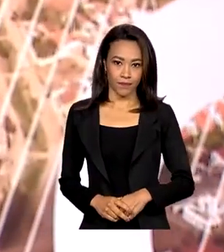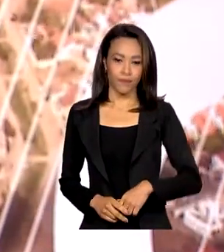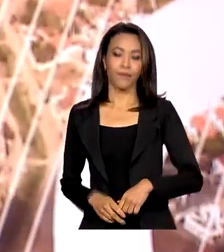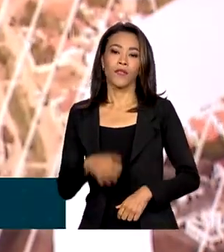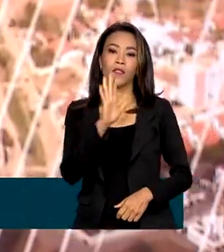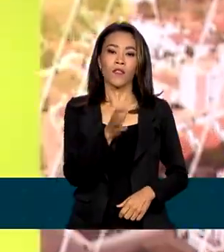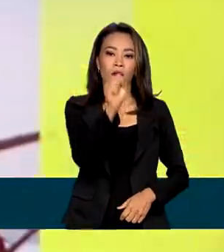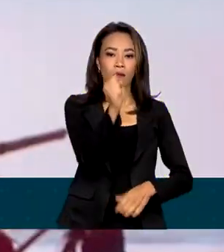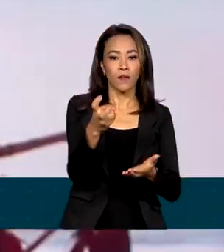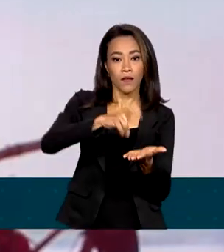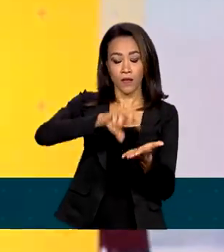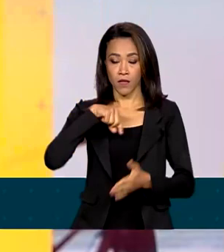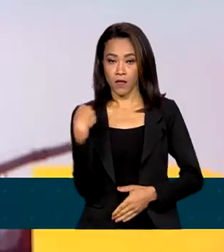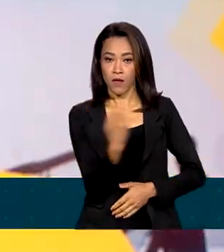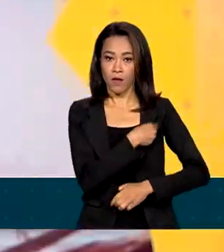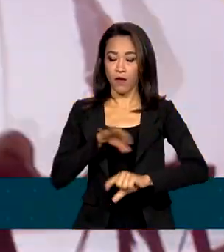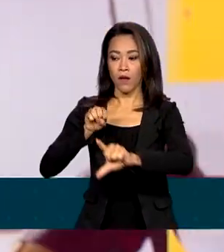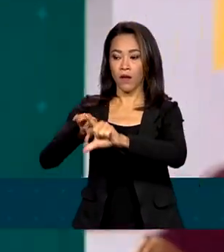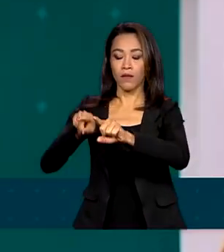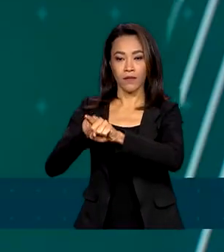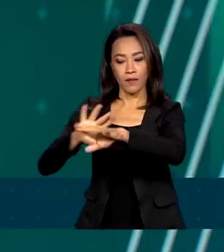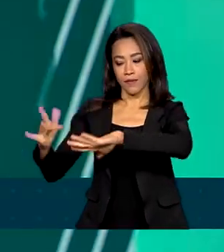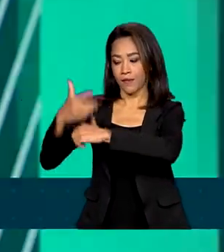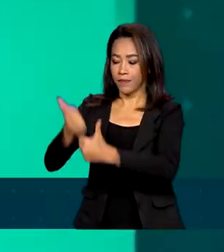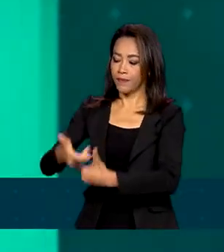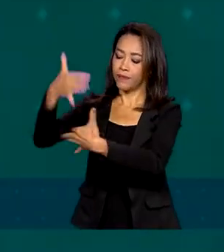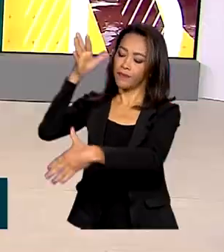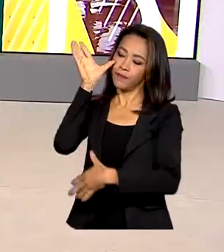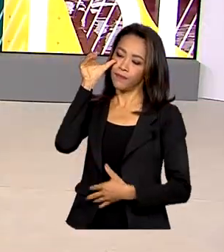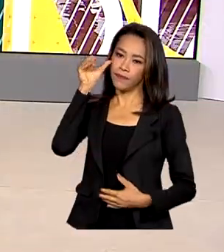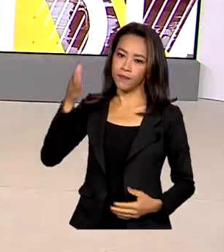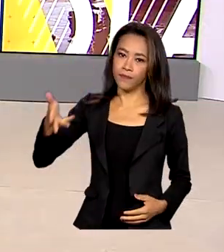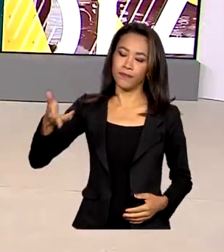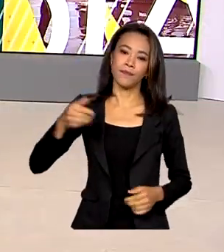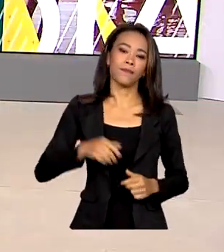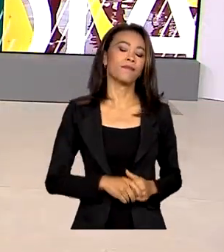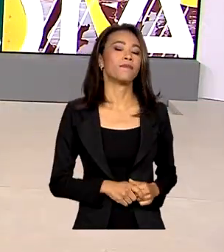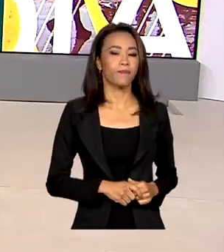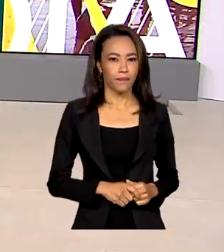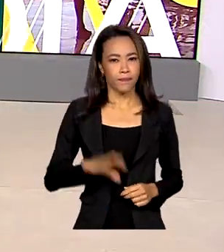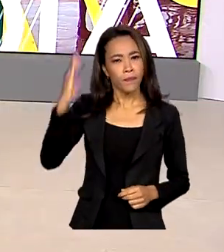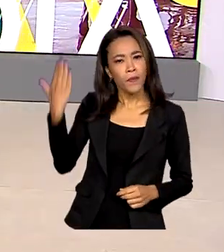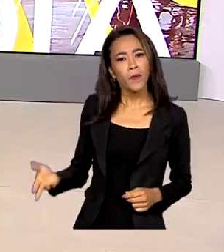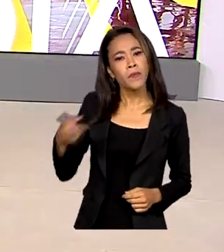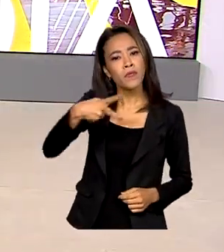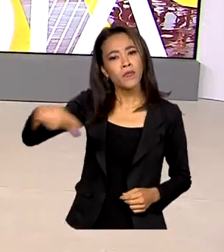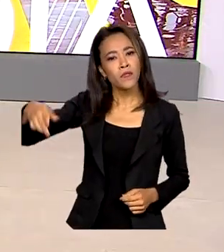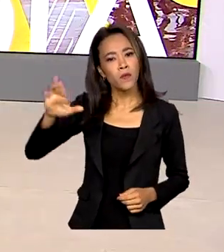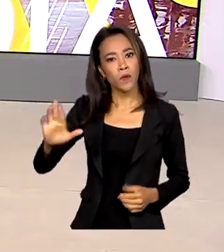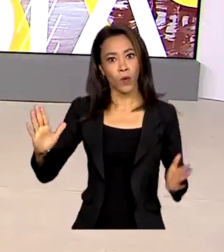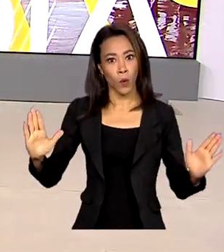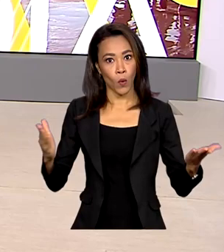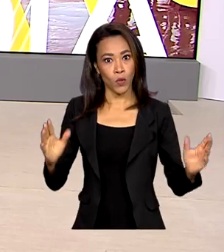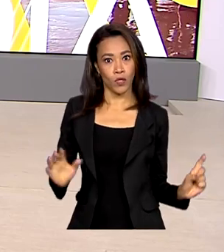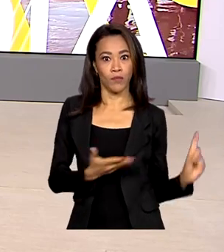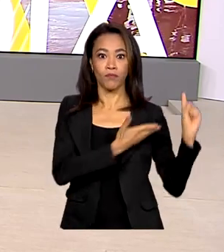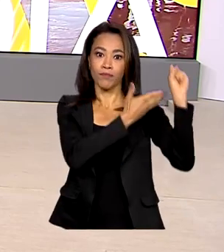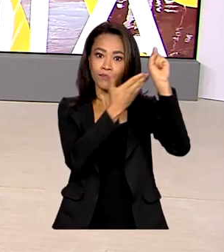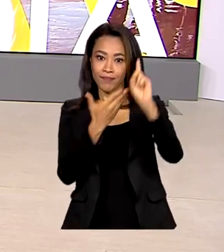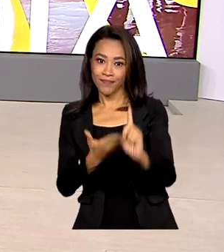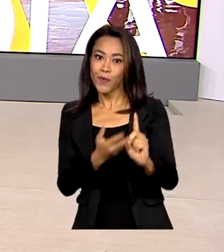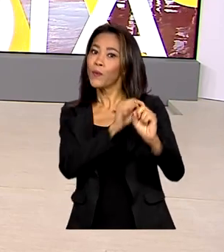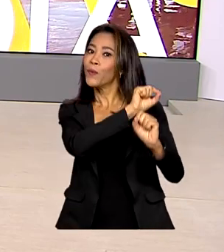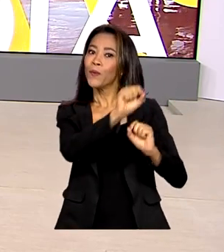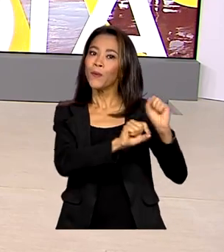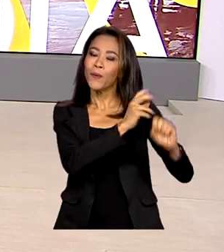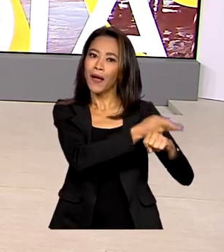Oito horas da manhã, estamos ao vivo também pelas redes sociais. O presidente Lula recebe hoje no Palácio da Alvorada a taça